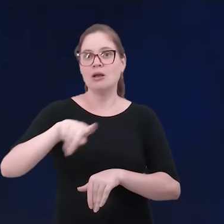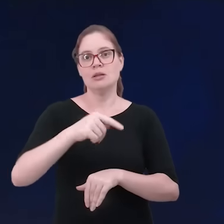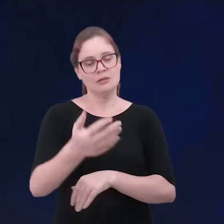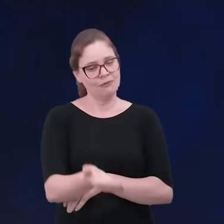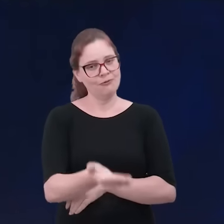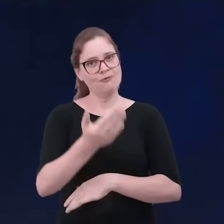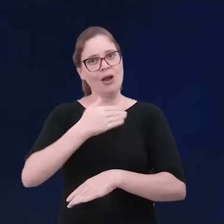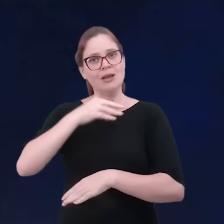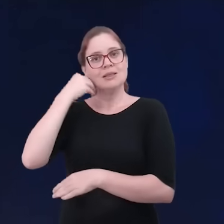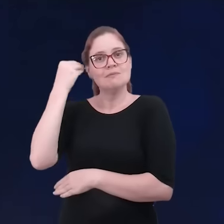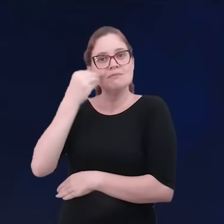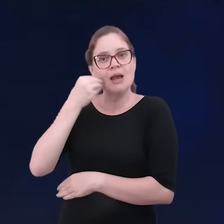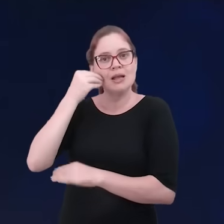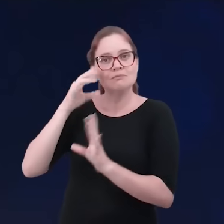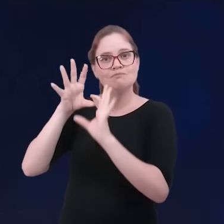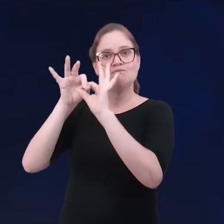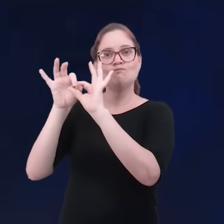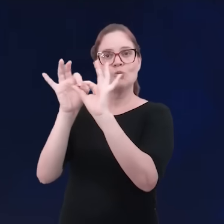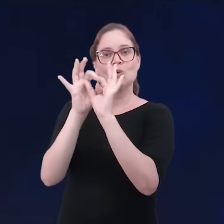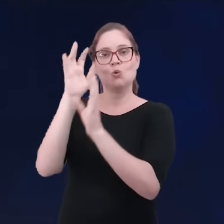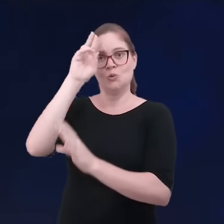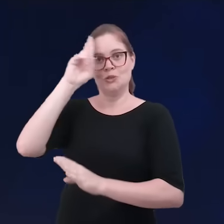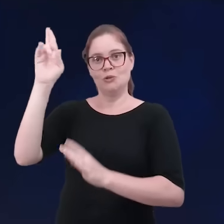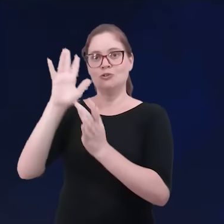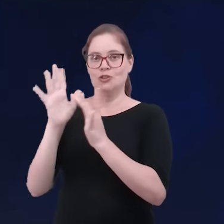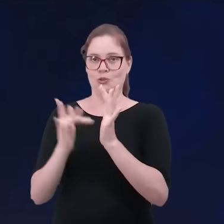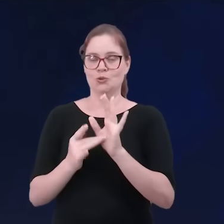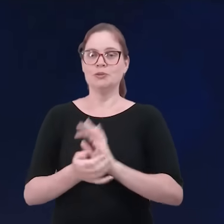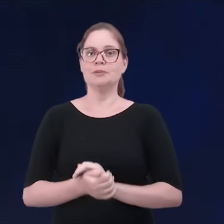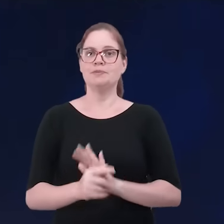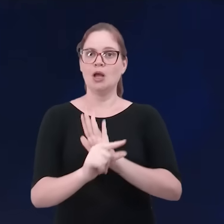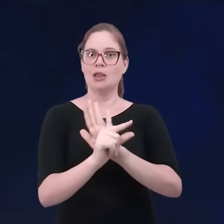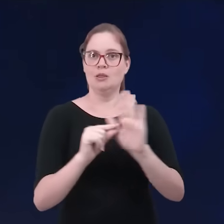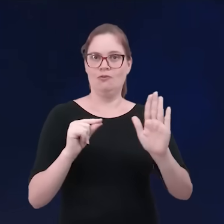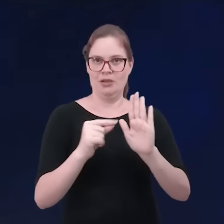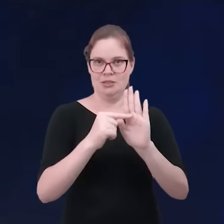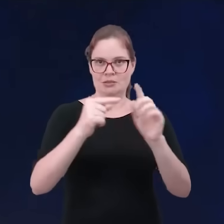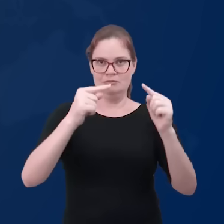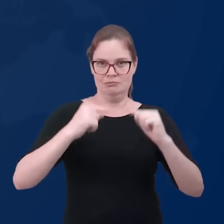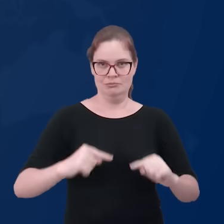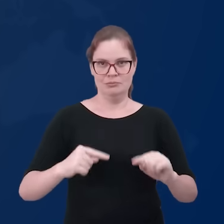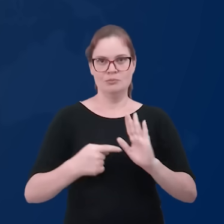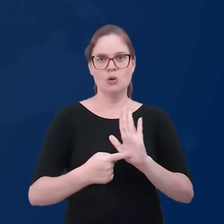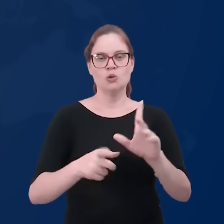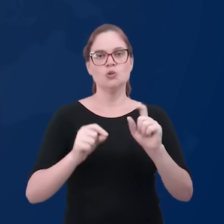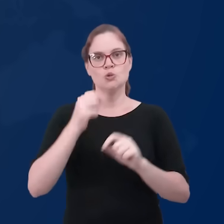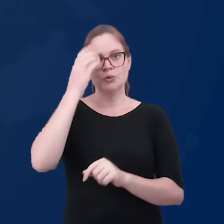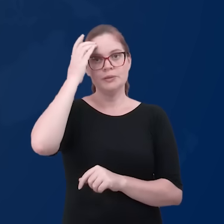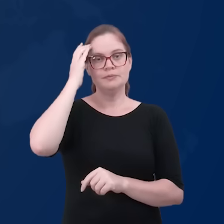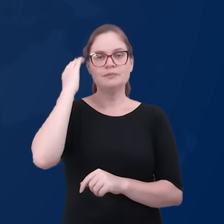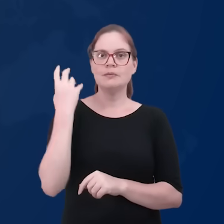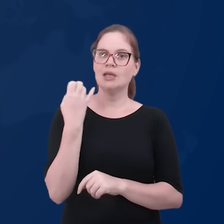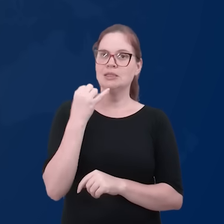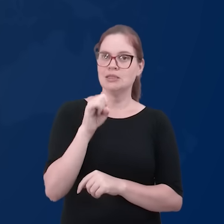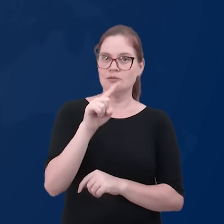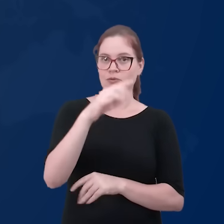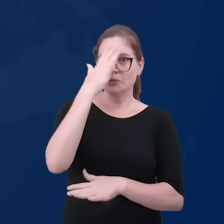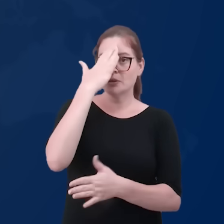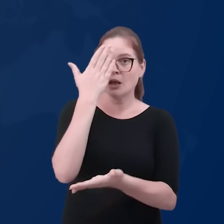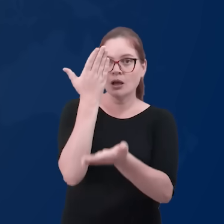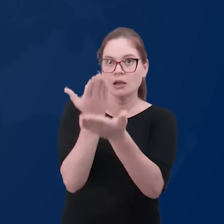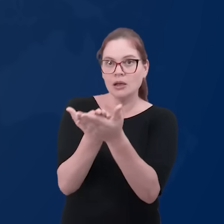beba. No verso seguinte, a palavra de Deus diz assim, que aquele que crê